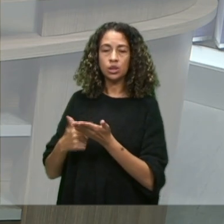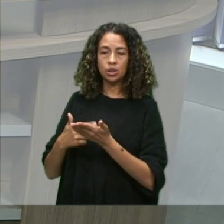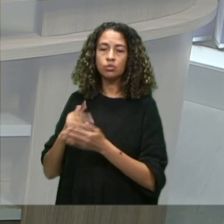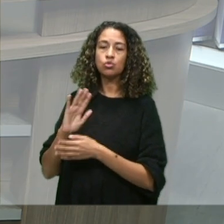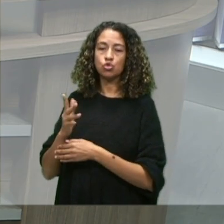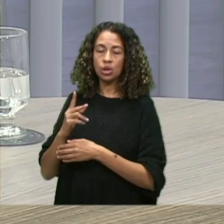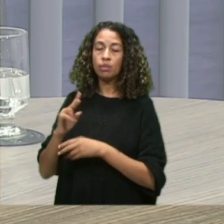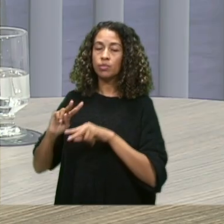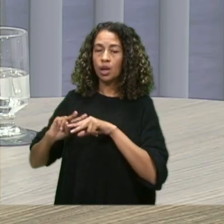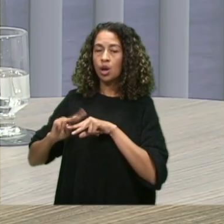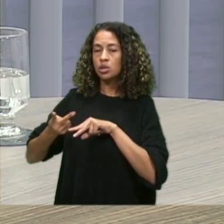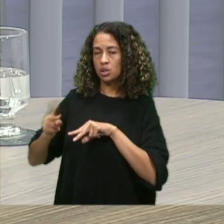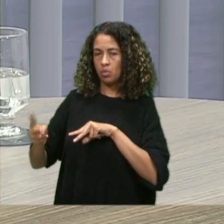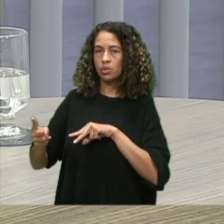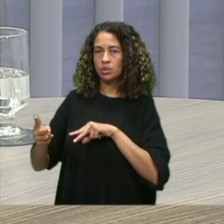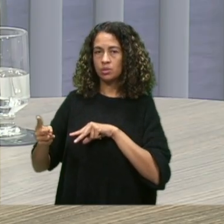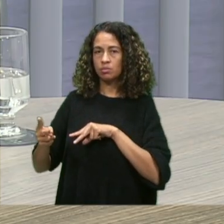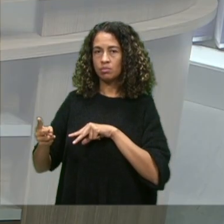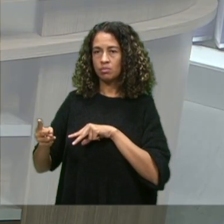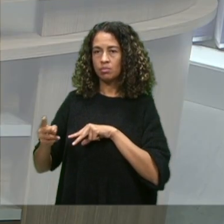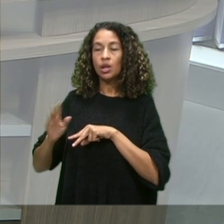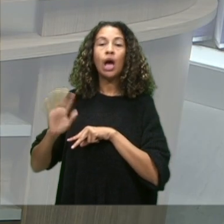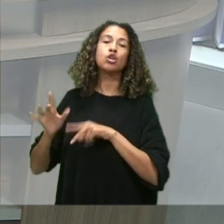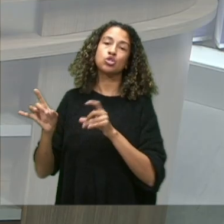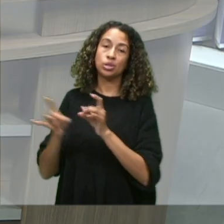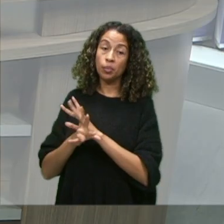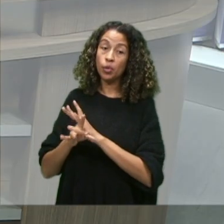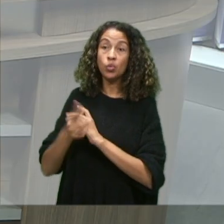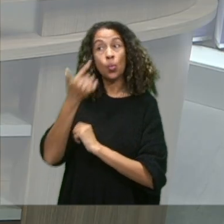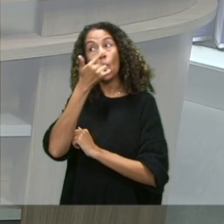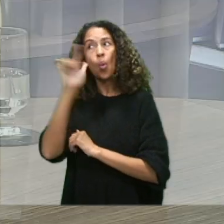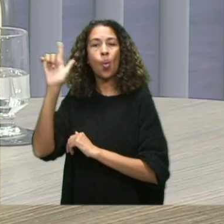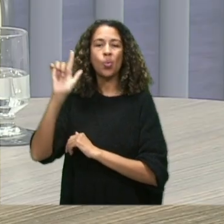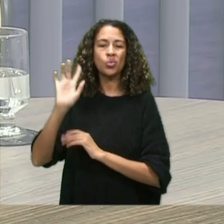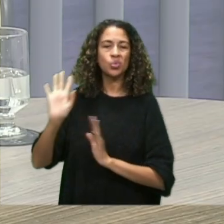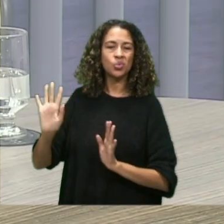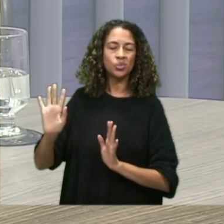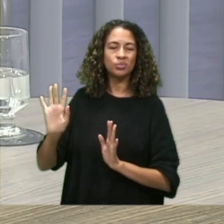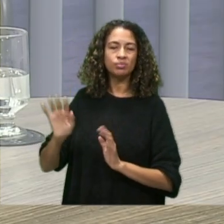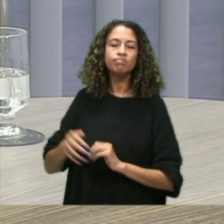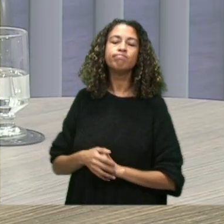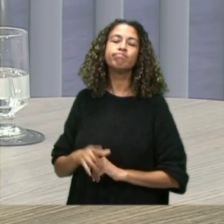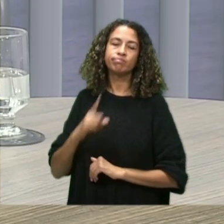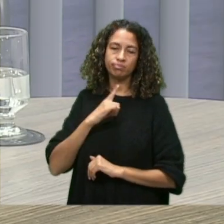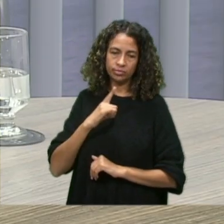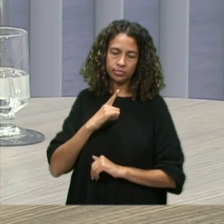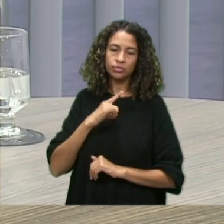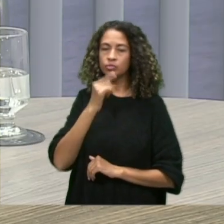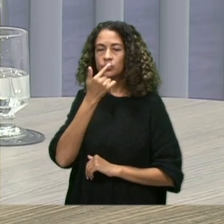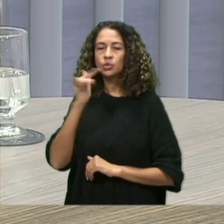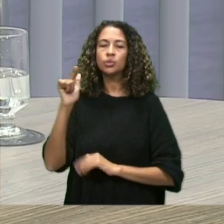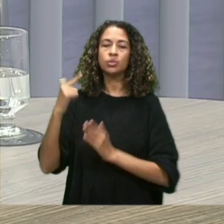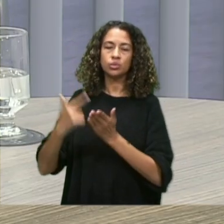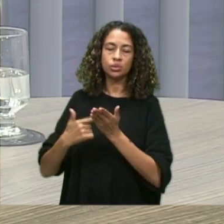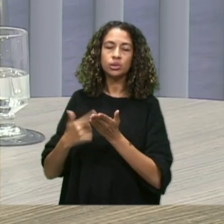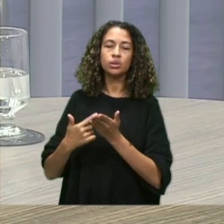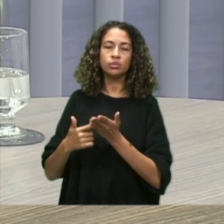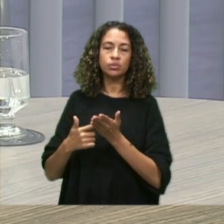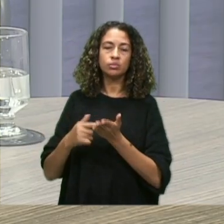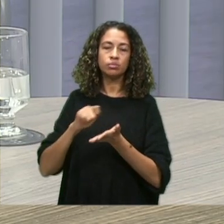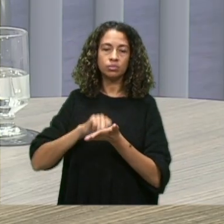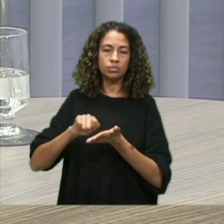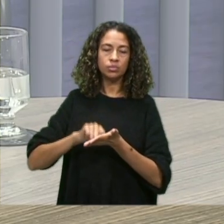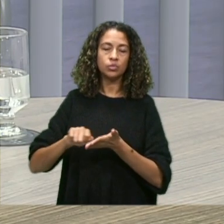Sequência da Lilá. Mas esse já está escrito, eu quero saber de outros projetos. Eu tenho um outro livro que foi escrito